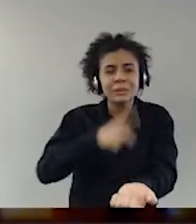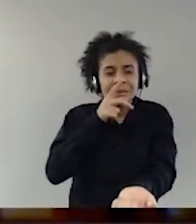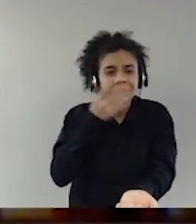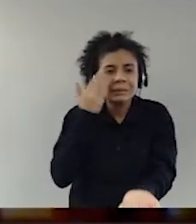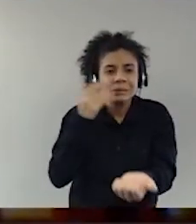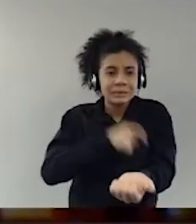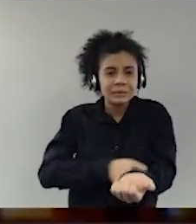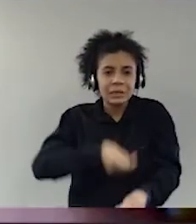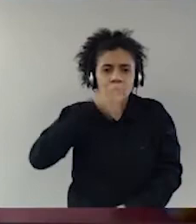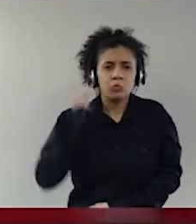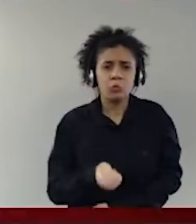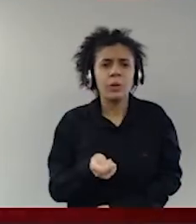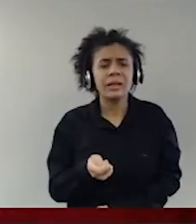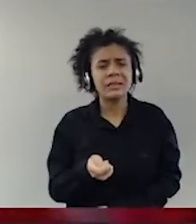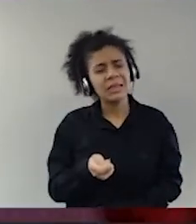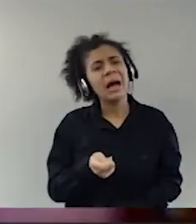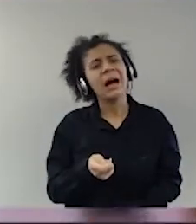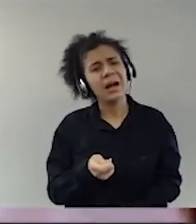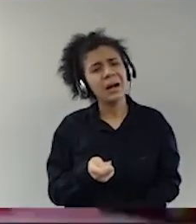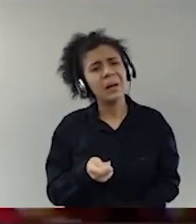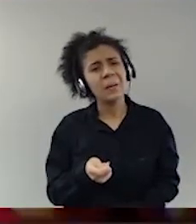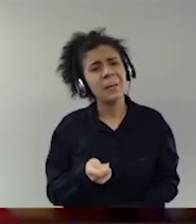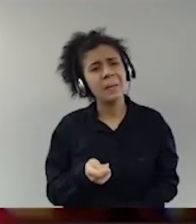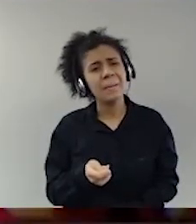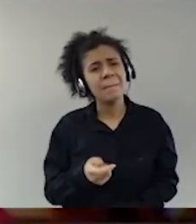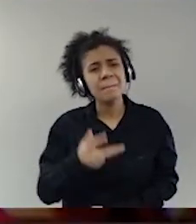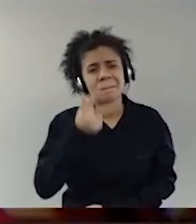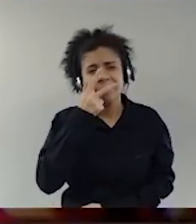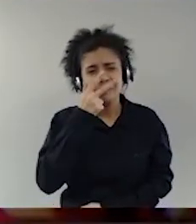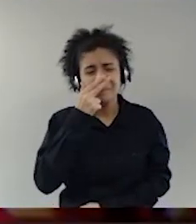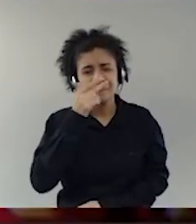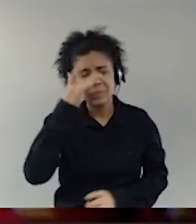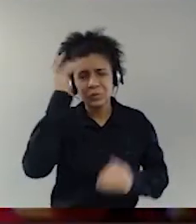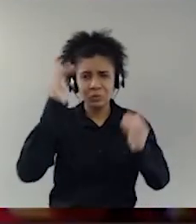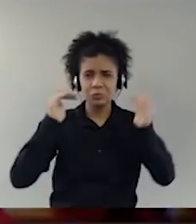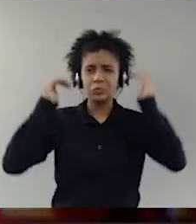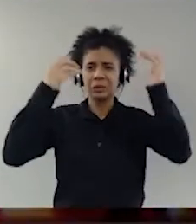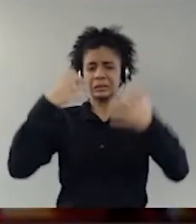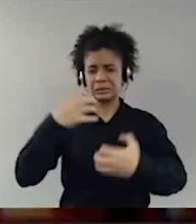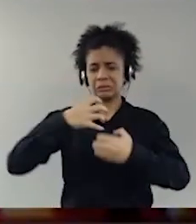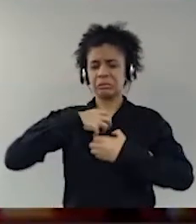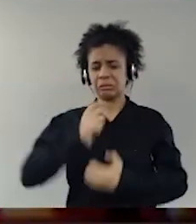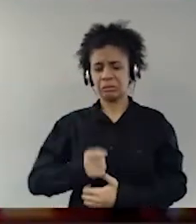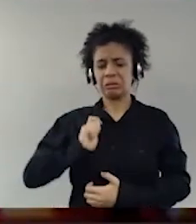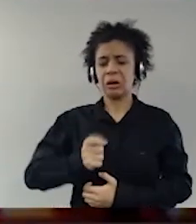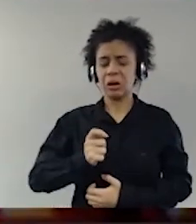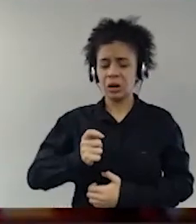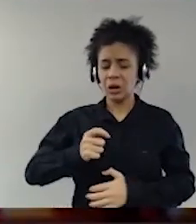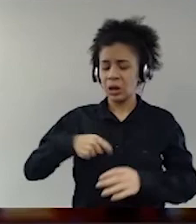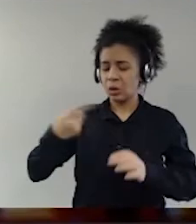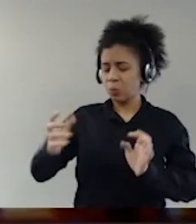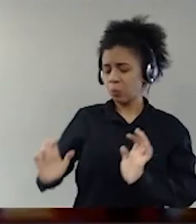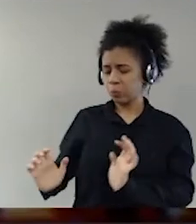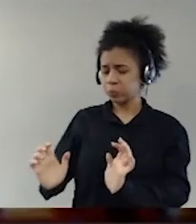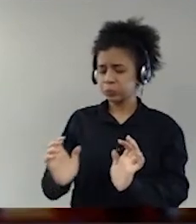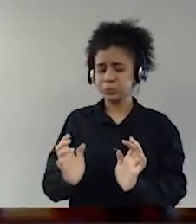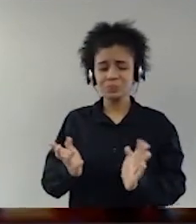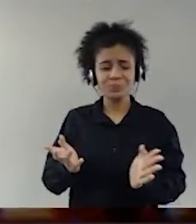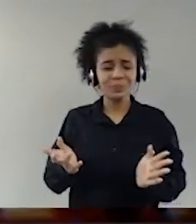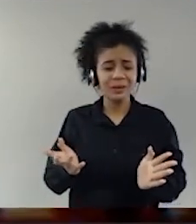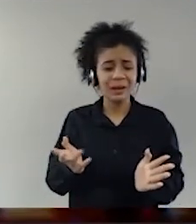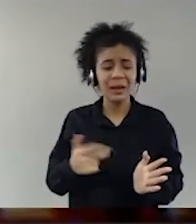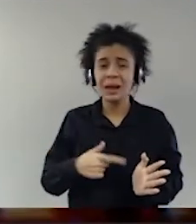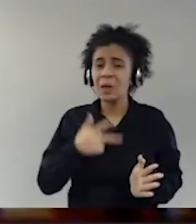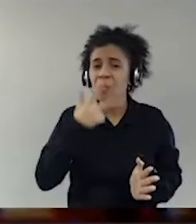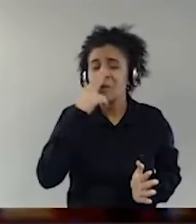o normal, essa condição de subalternidade, essa incapacidade de, não digo mais